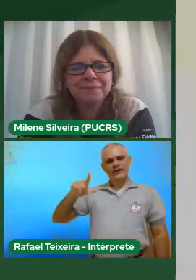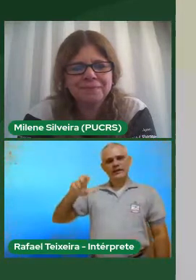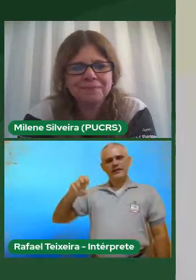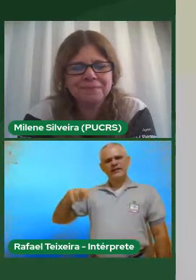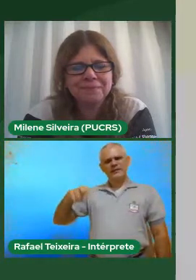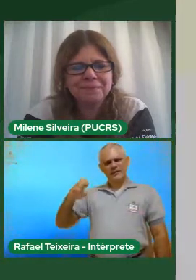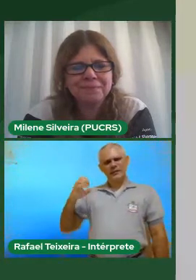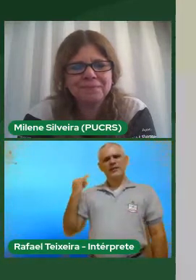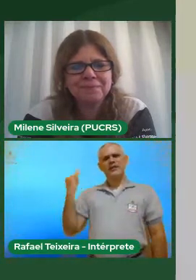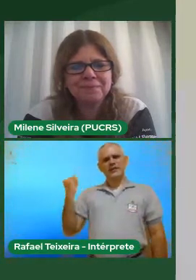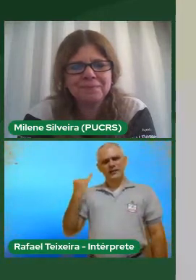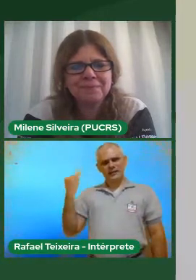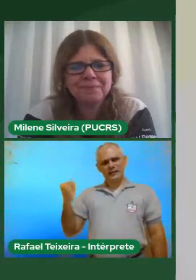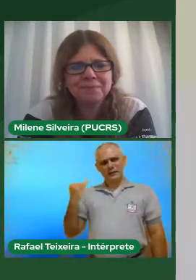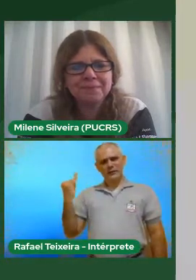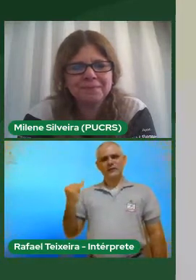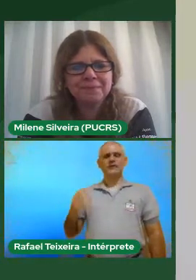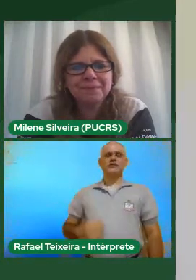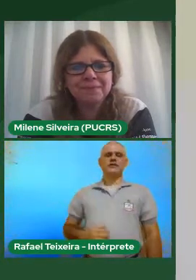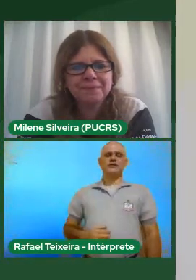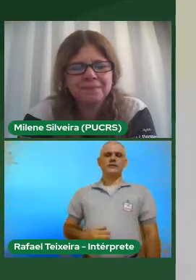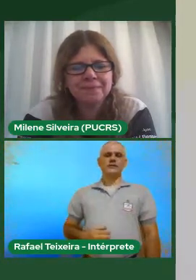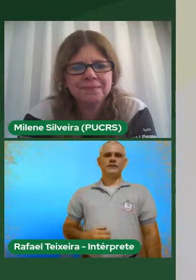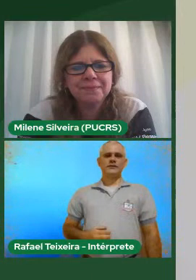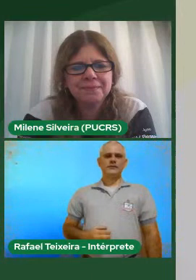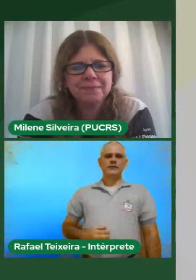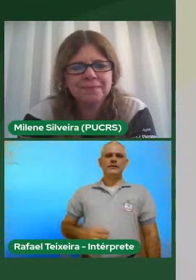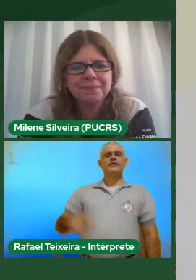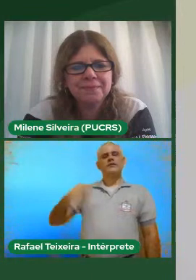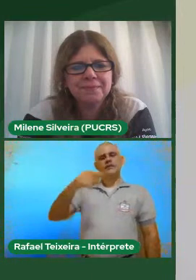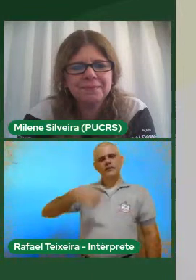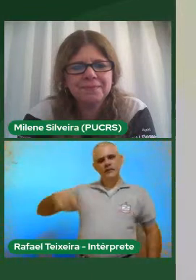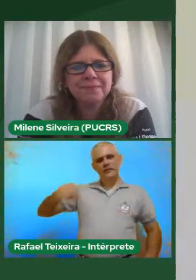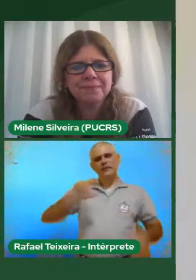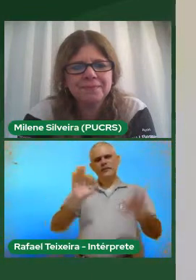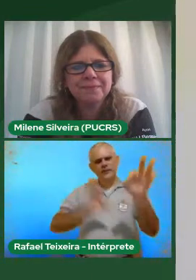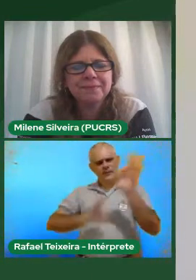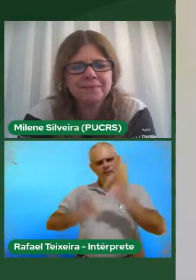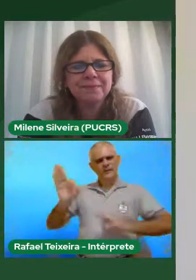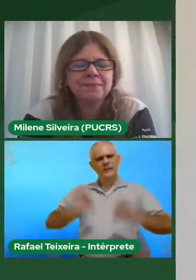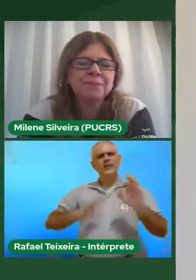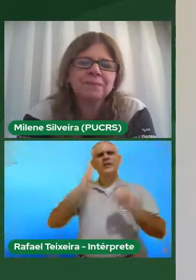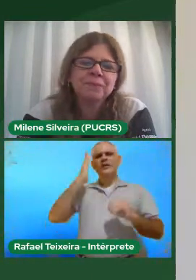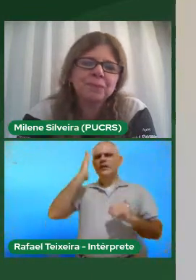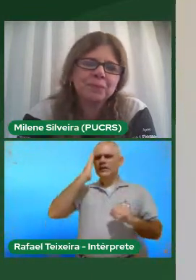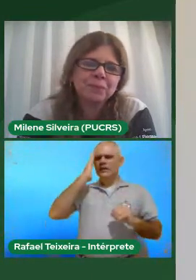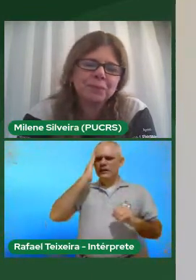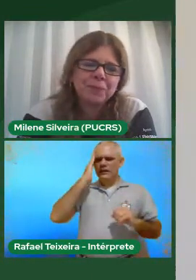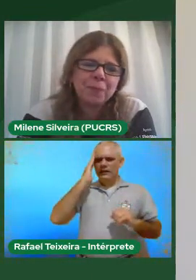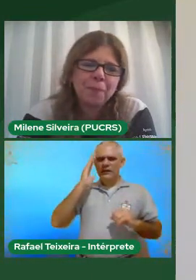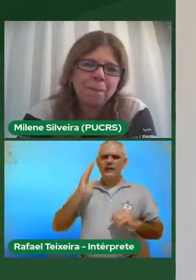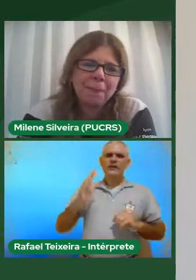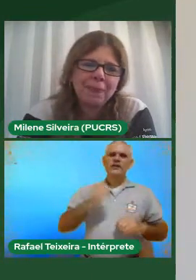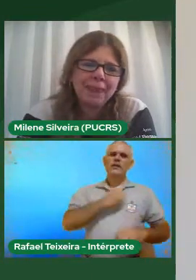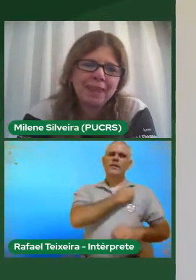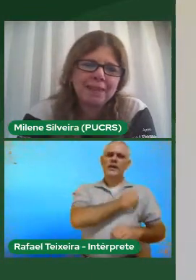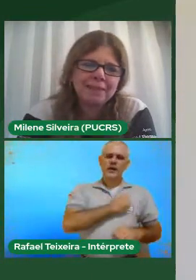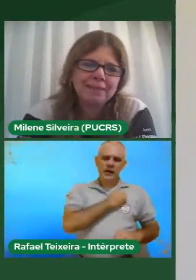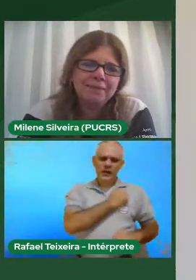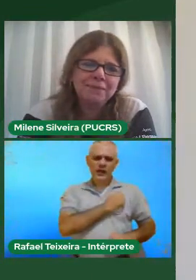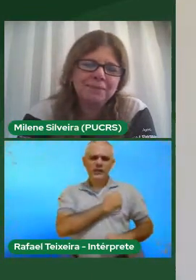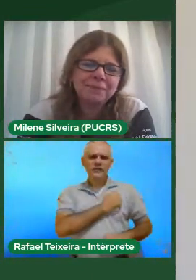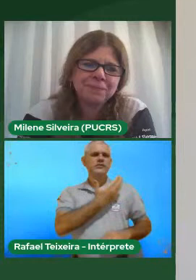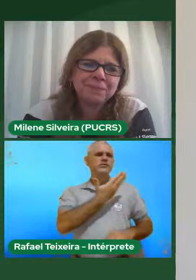comunidade. Celebramos, como alunos, colegas, amigos e família, o reconhecimento que